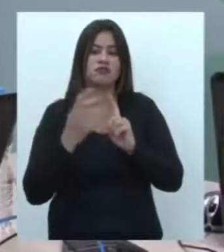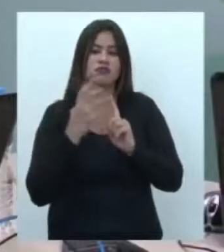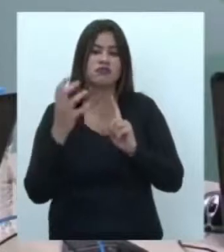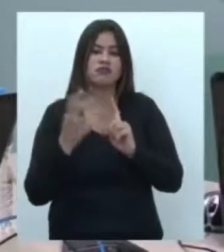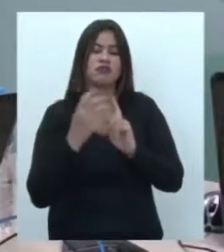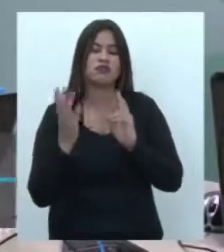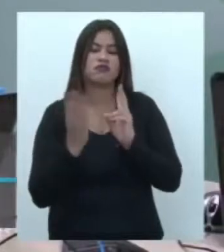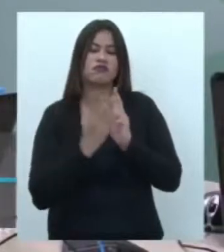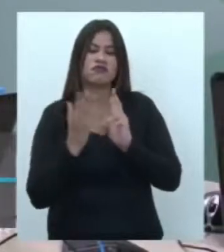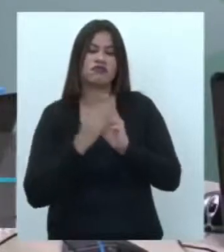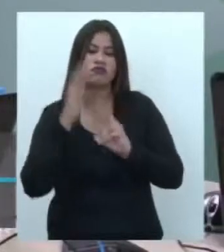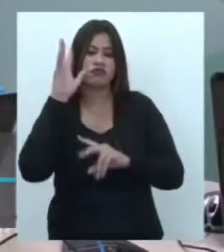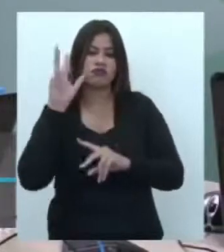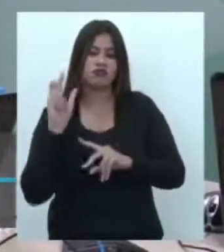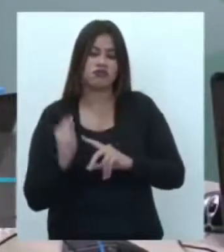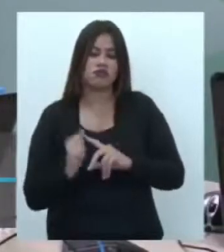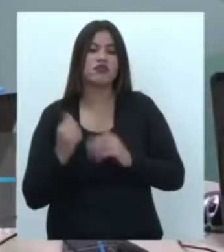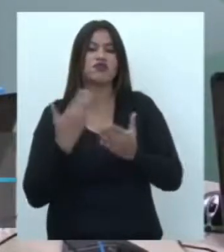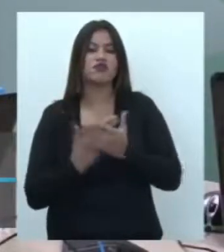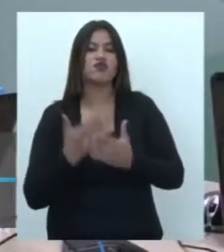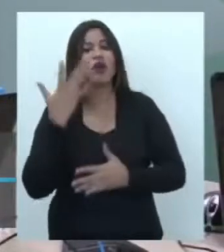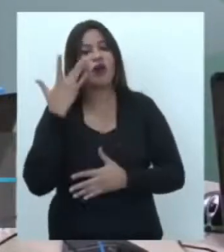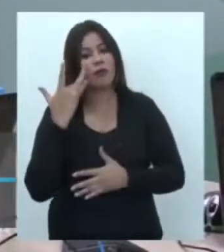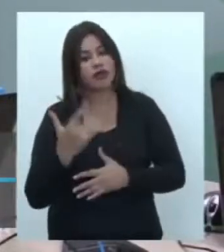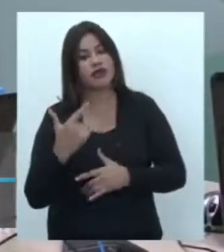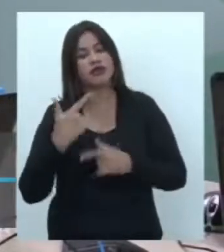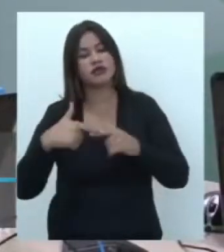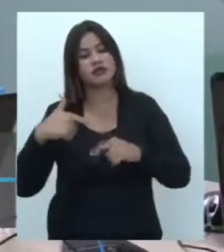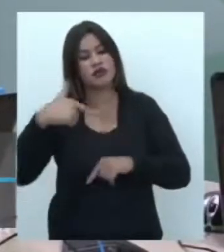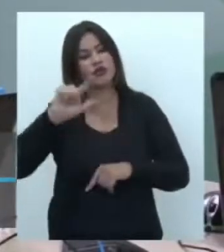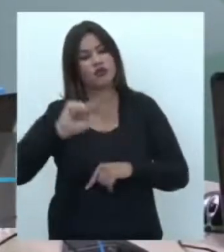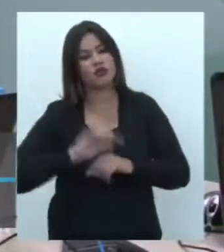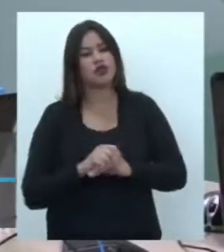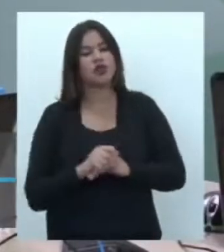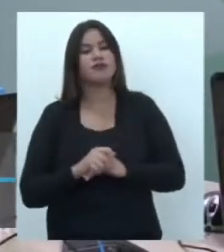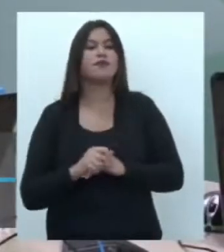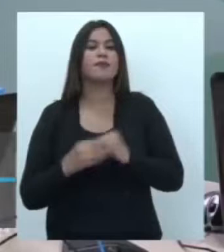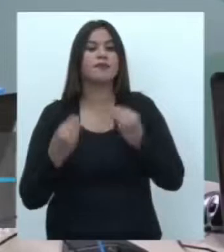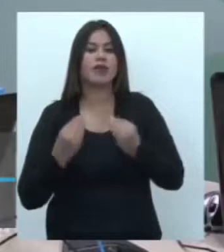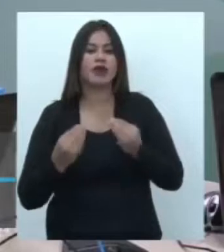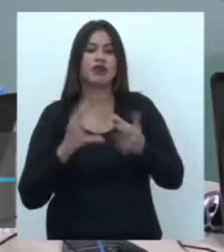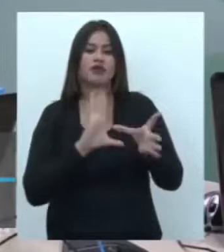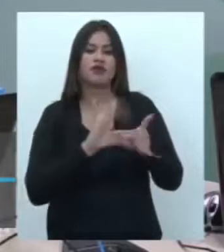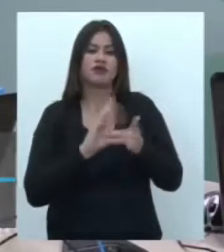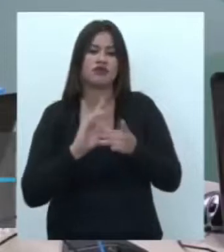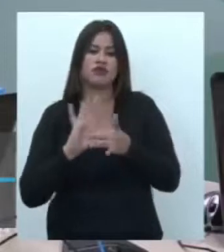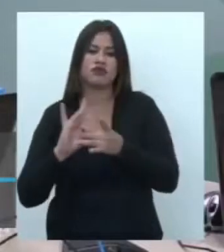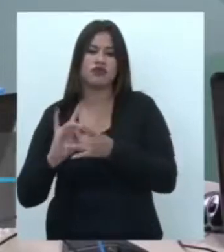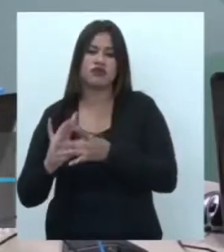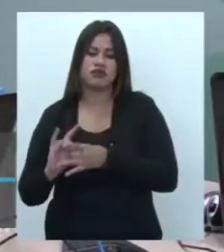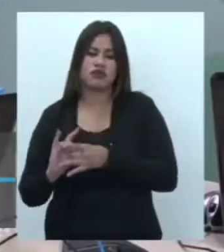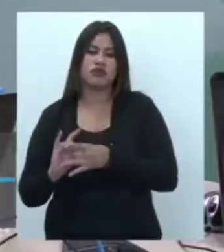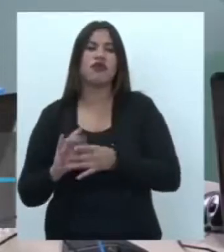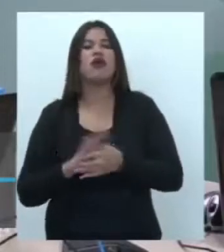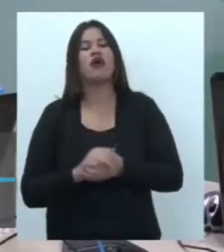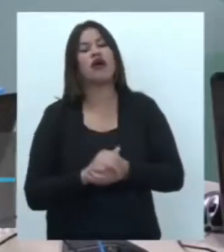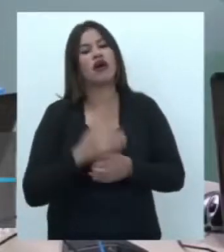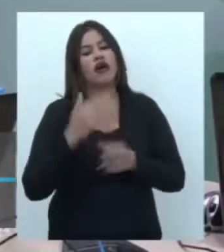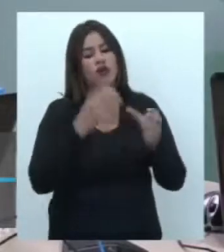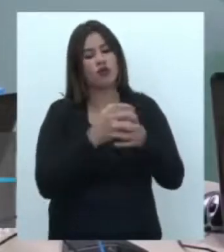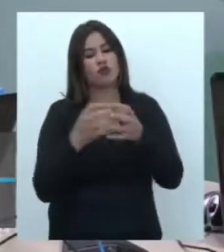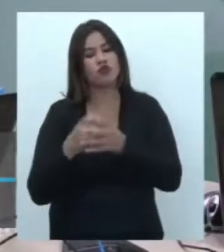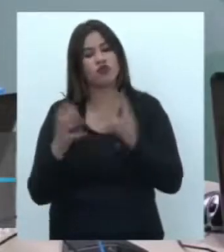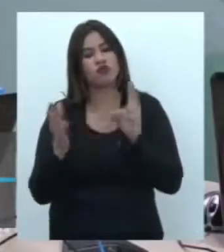e africanas na aula de amanhã e na próxima semana, para a gente contextualizar um pouco mais quem são esses